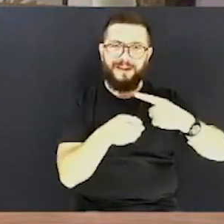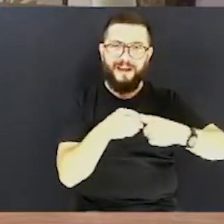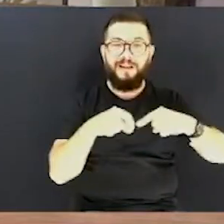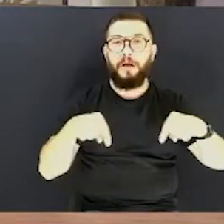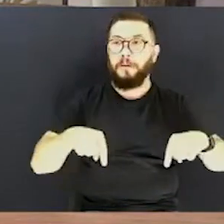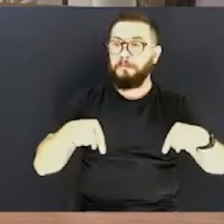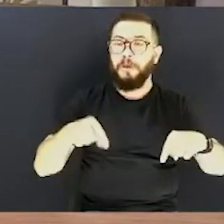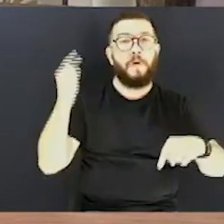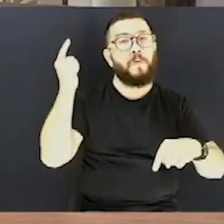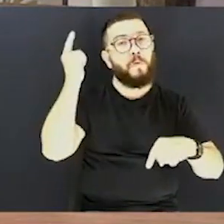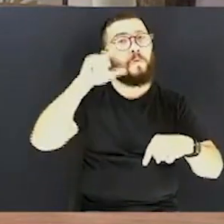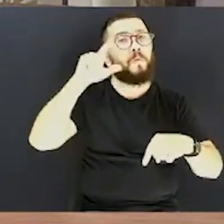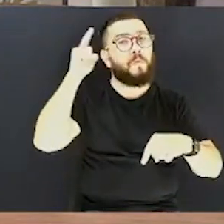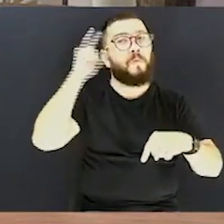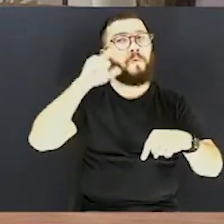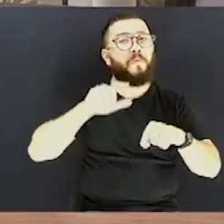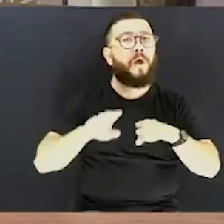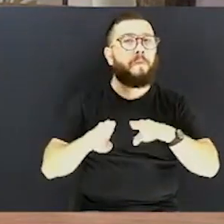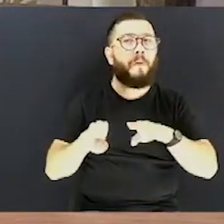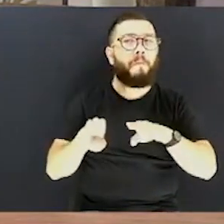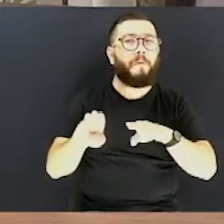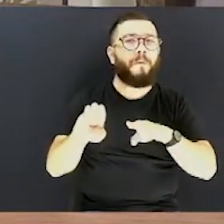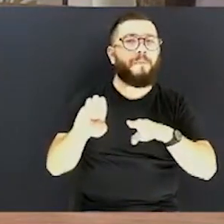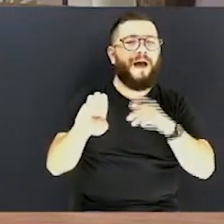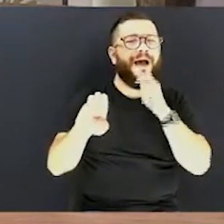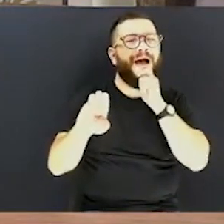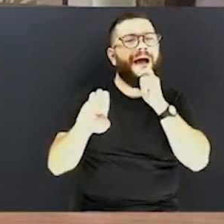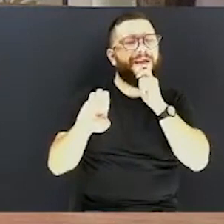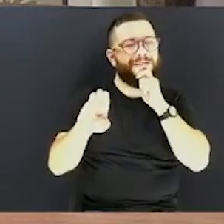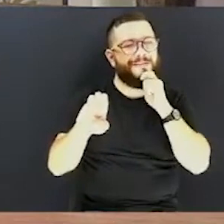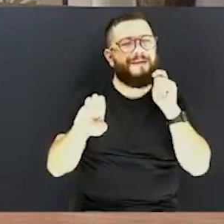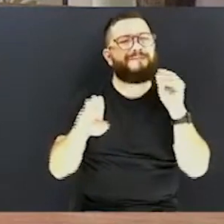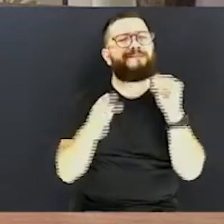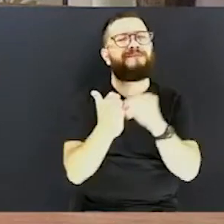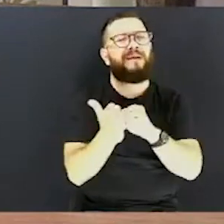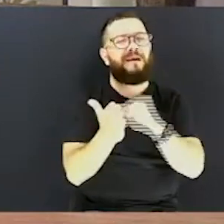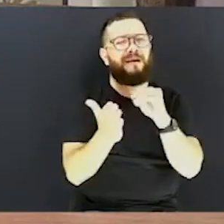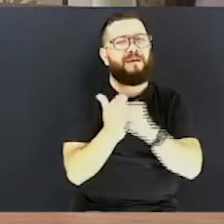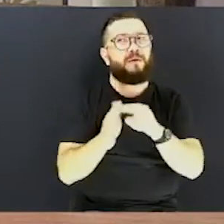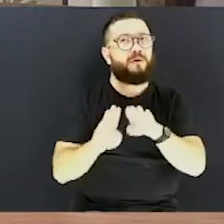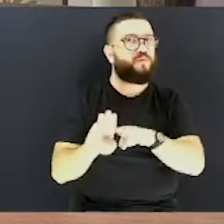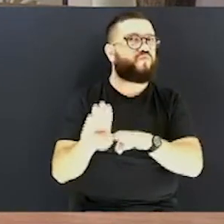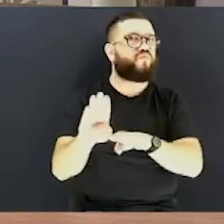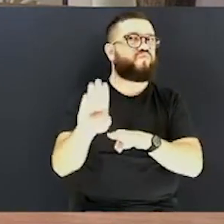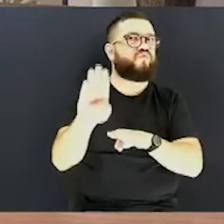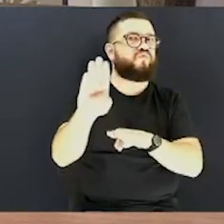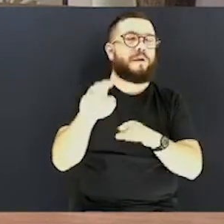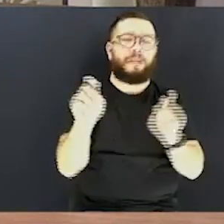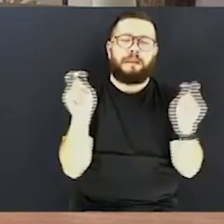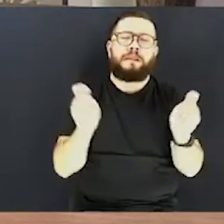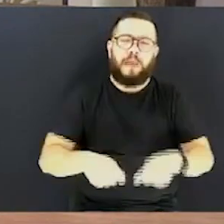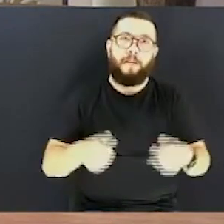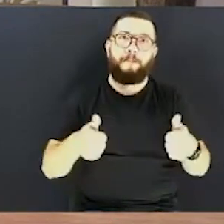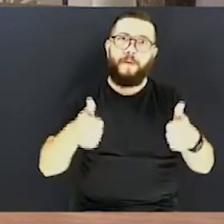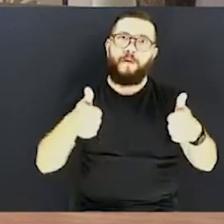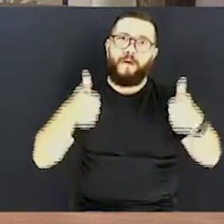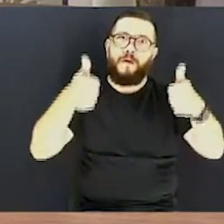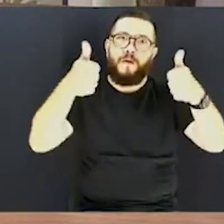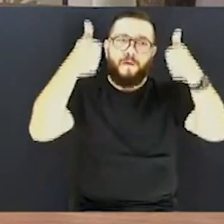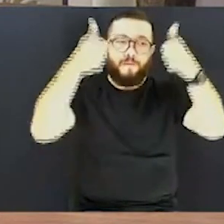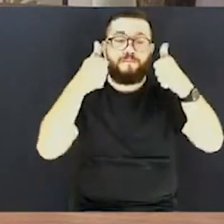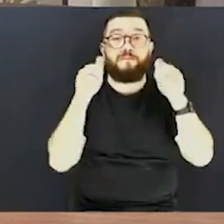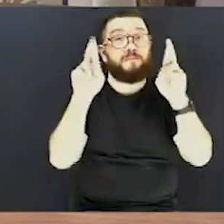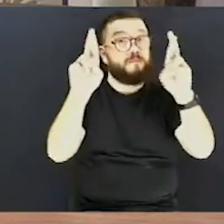Curitiba ainda tem muito para melhorar, né? E o projeto de lei que hoje a gente espera que seja aprovado e